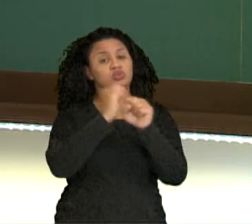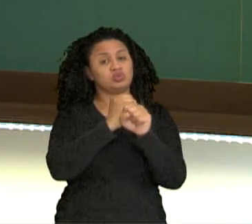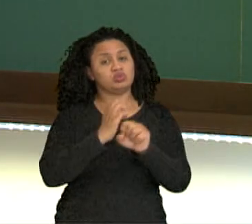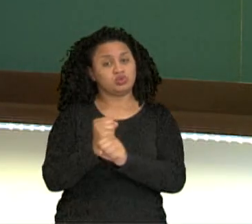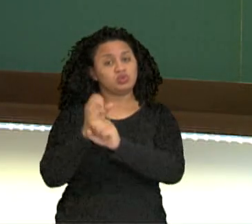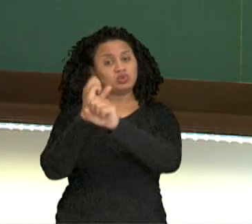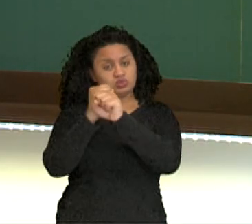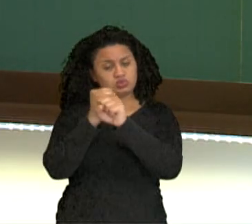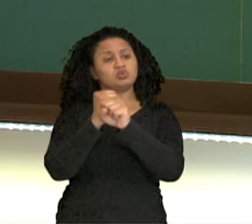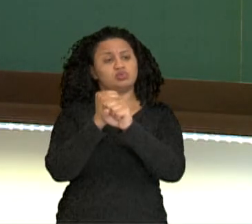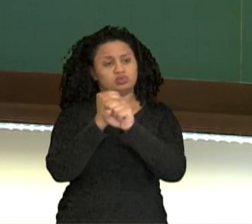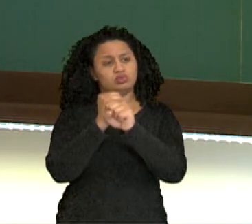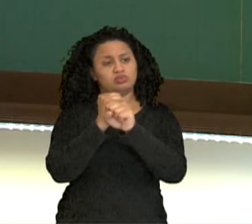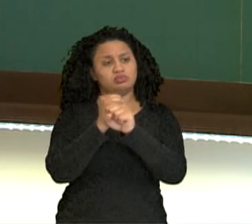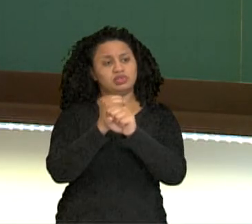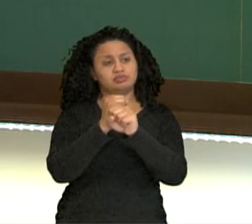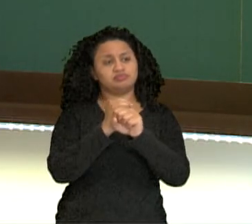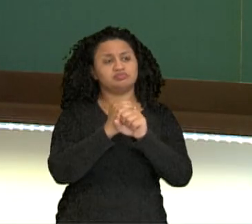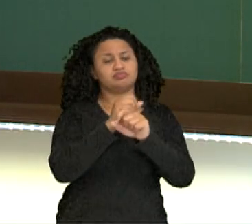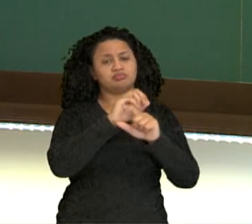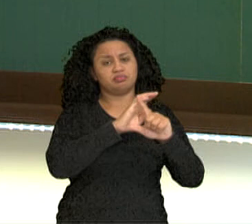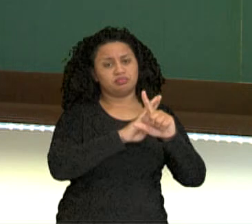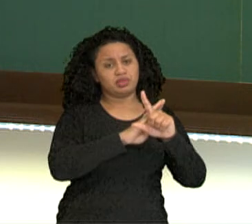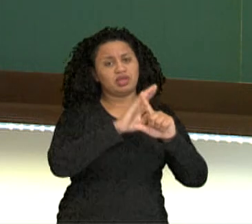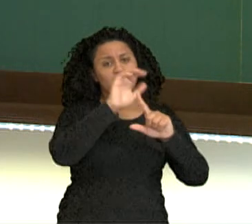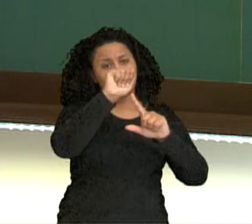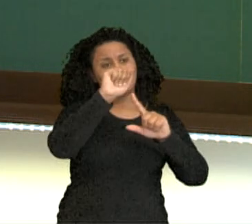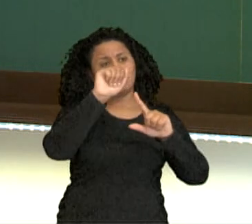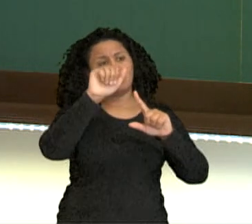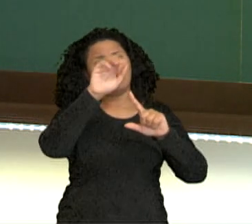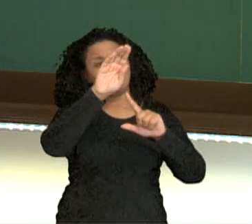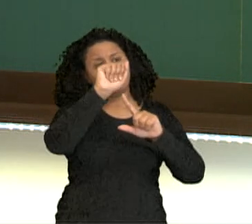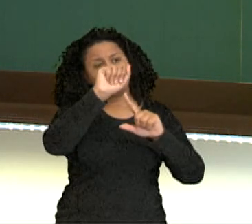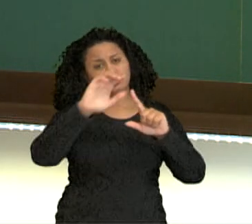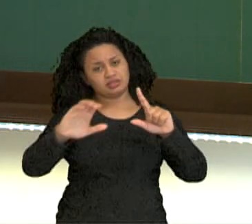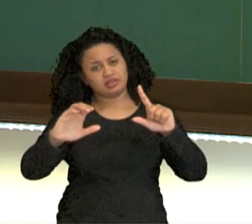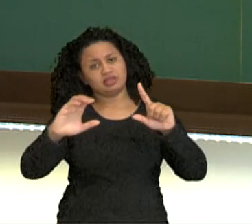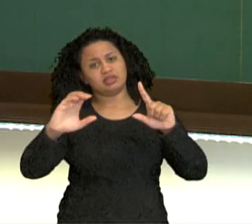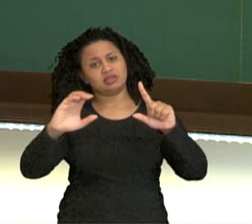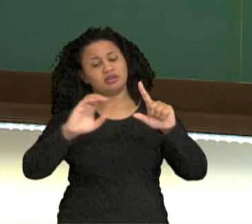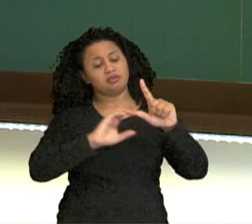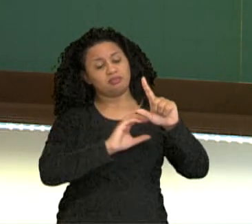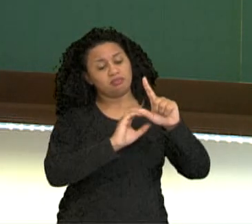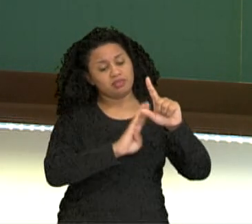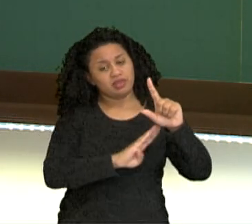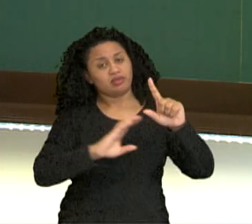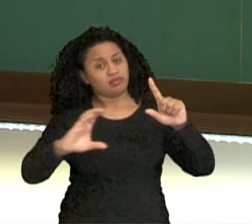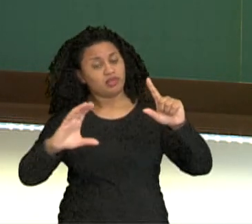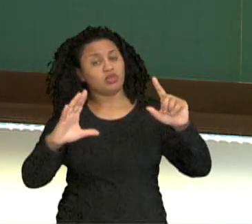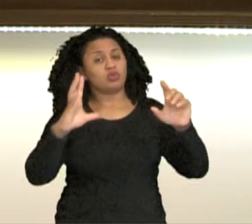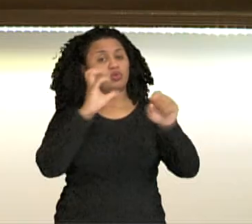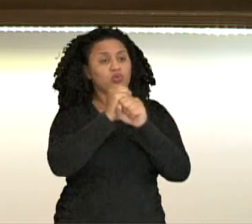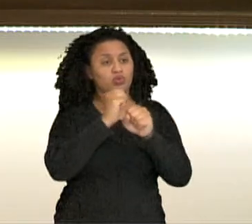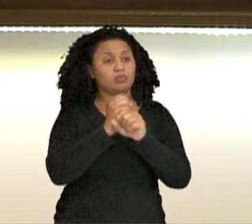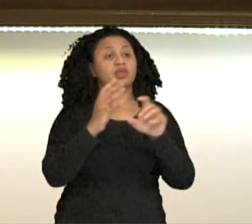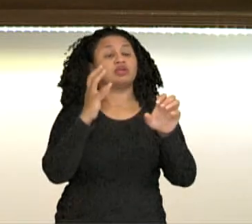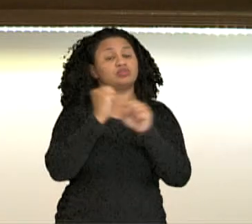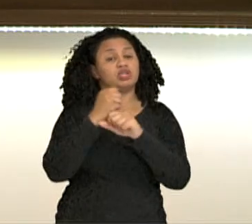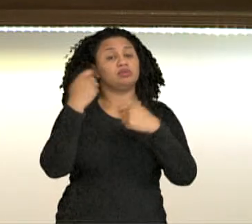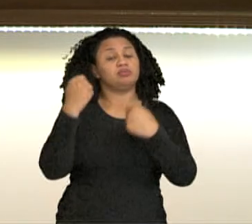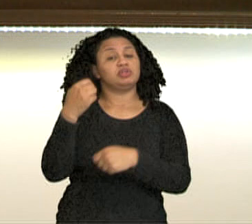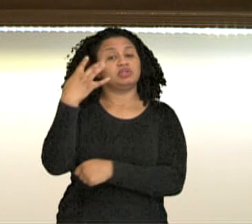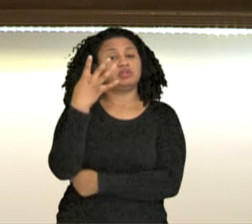BA, com o lado AC e com o lado BC. E essa soma tem que dar